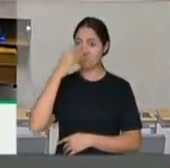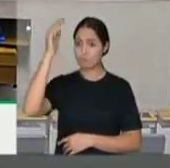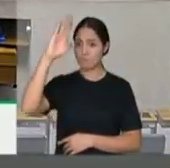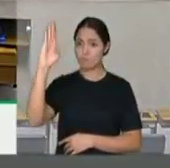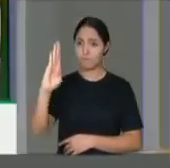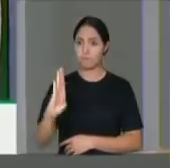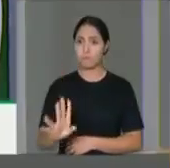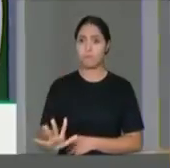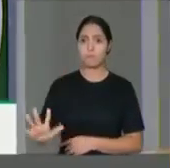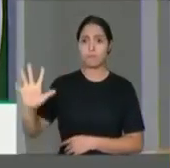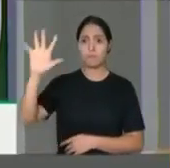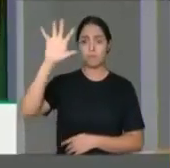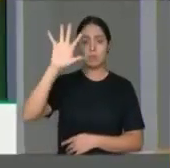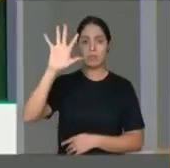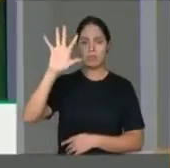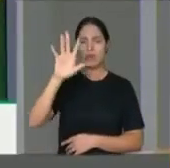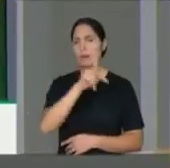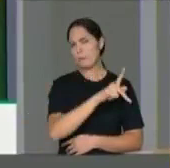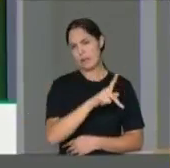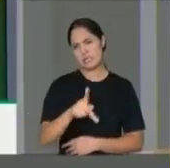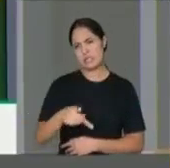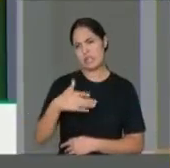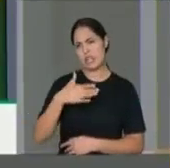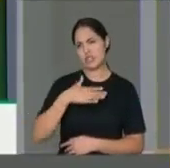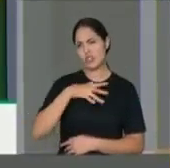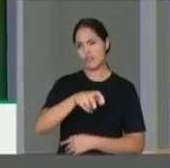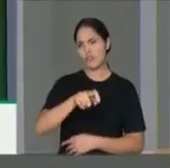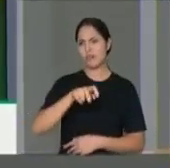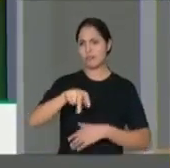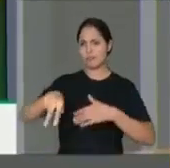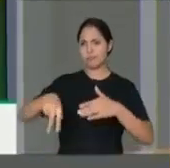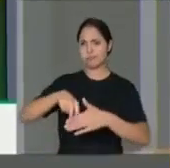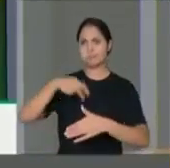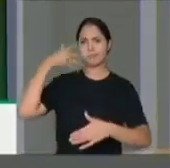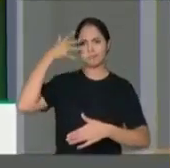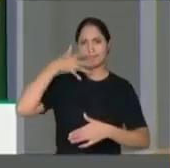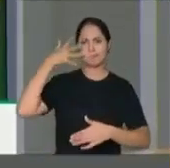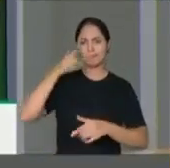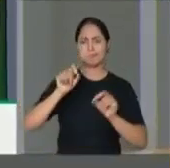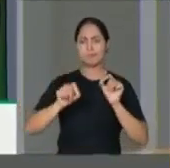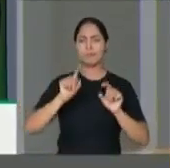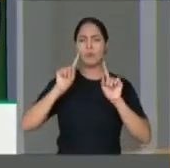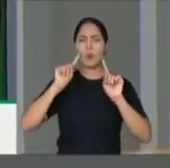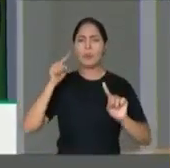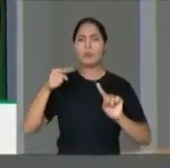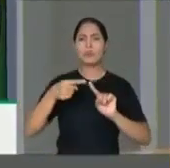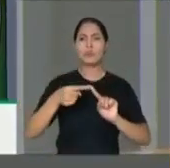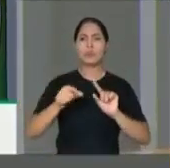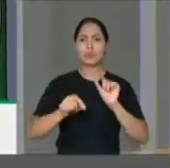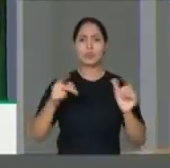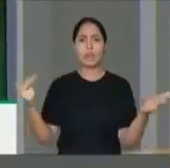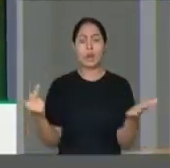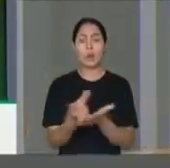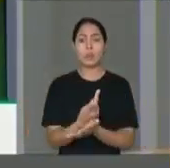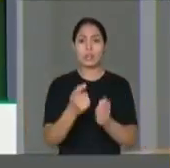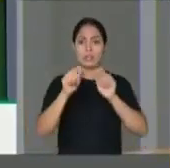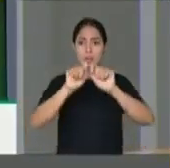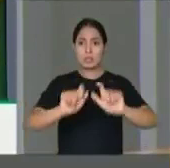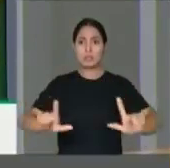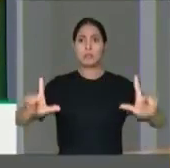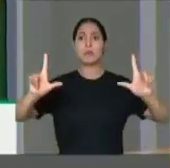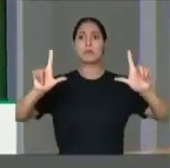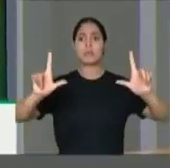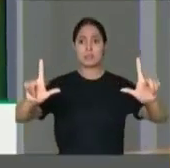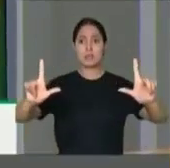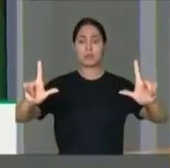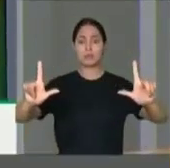Câmara. Presidente, eu ocupo essa tribuna hoje para tratar do episódio relacionado à exposição Trajetórias Negras